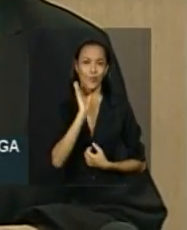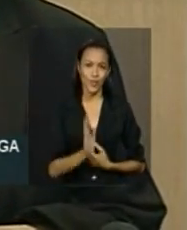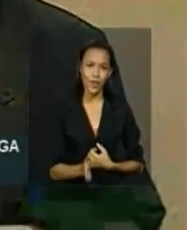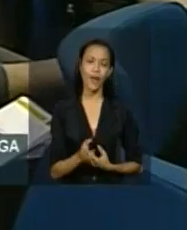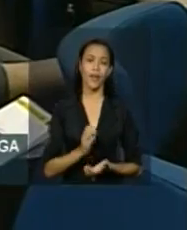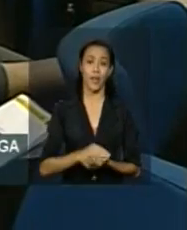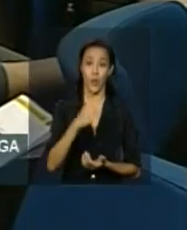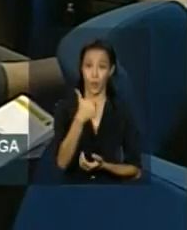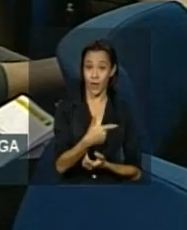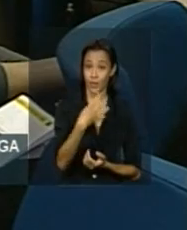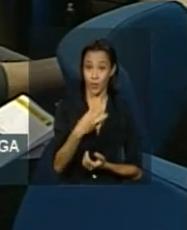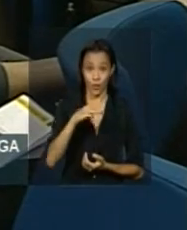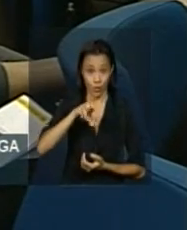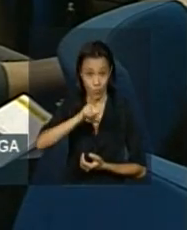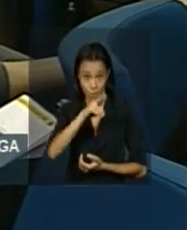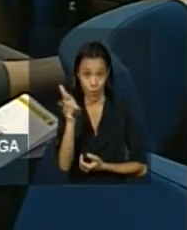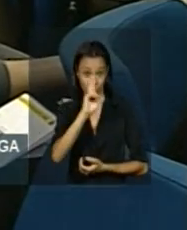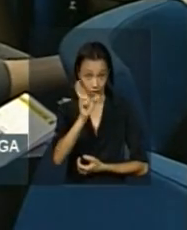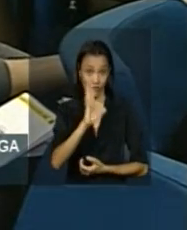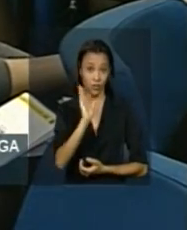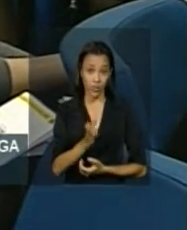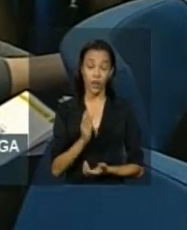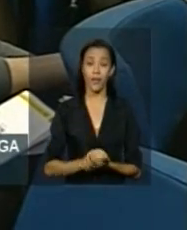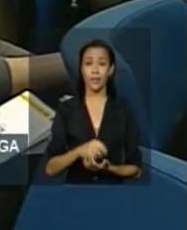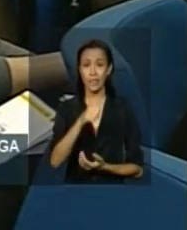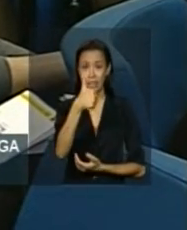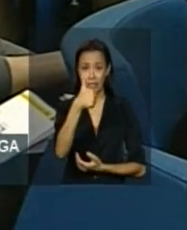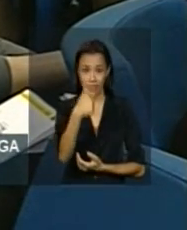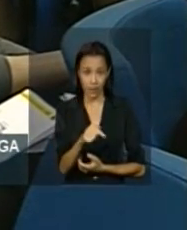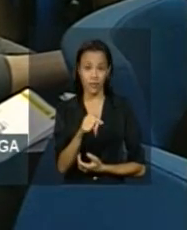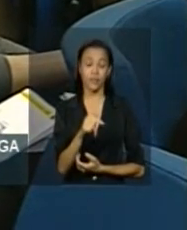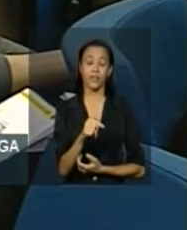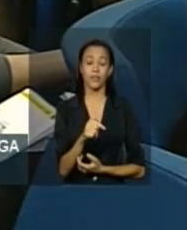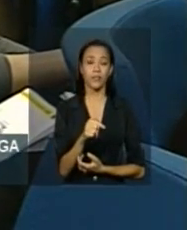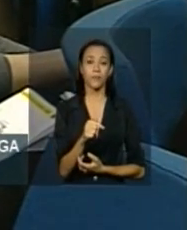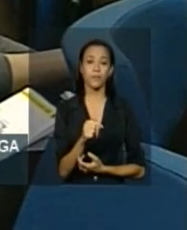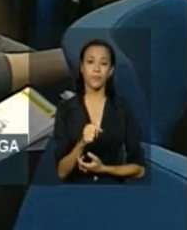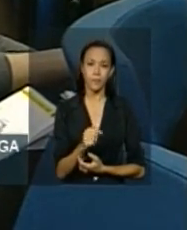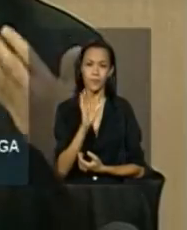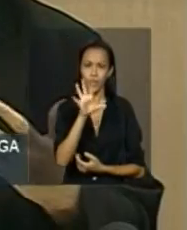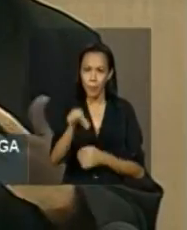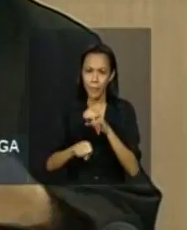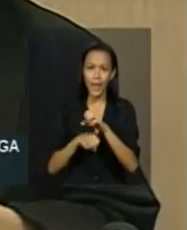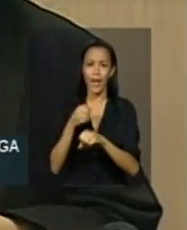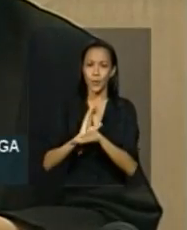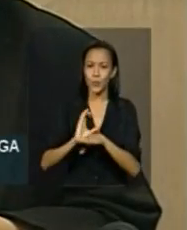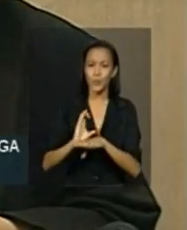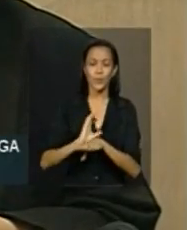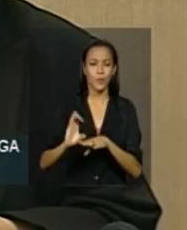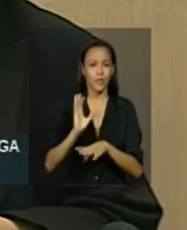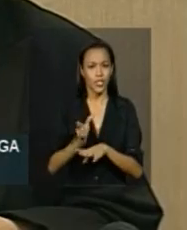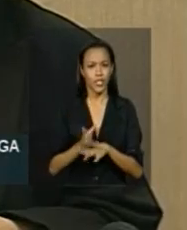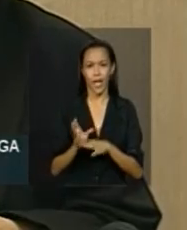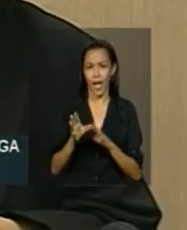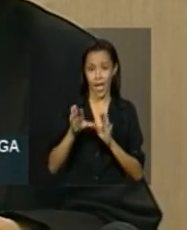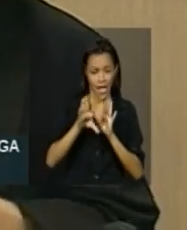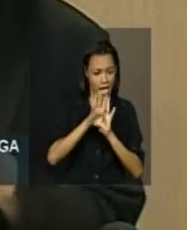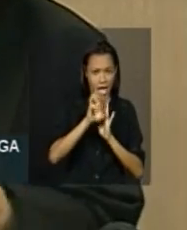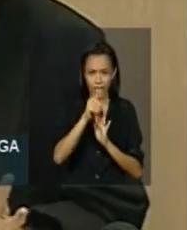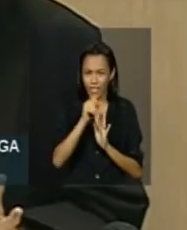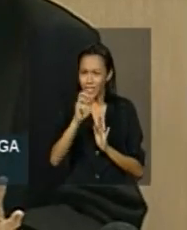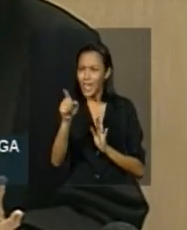de R 42 milhões 17 estados municí Federal Foram pegar esse recursos preencher as condições tem gente fazendo edital